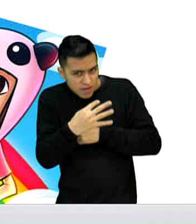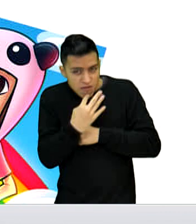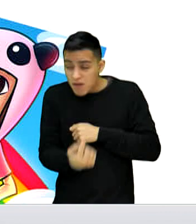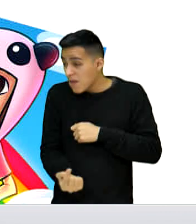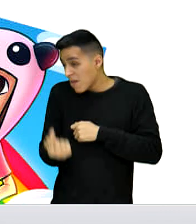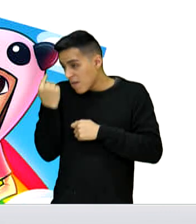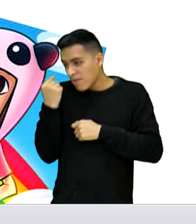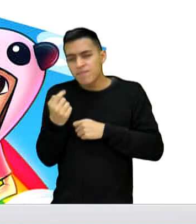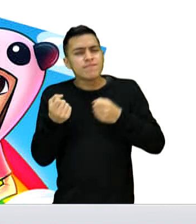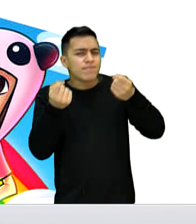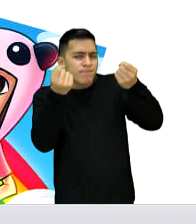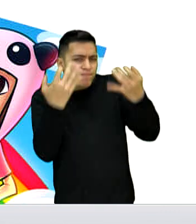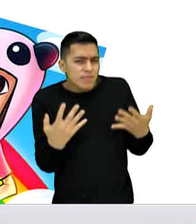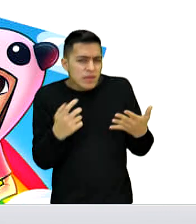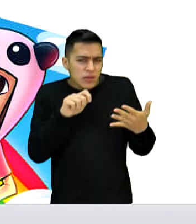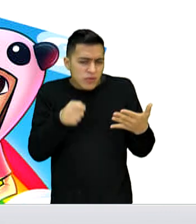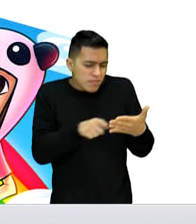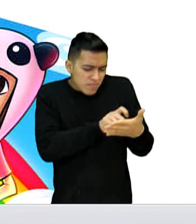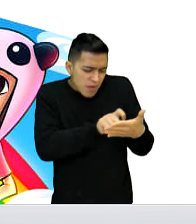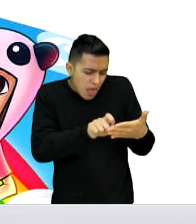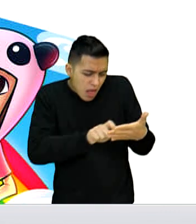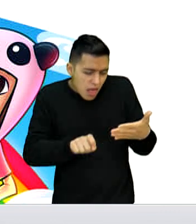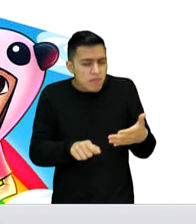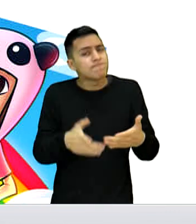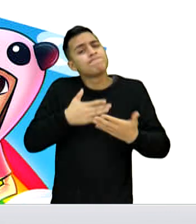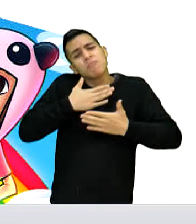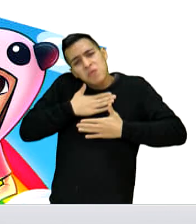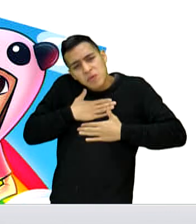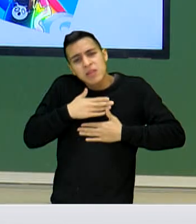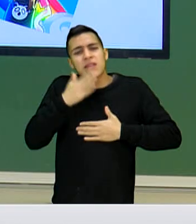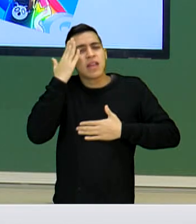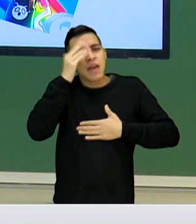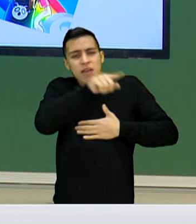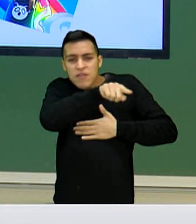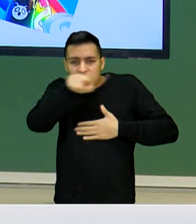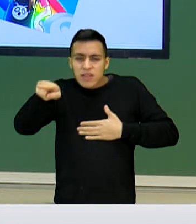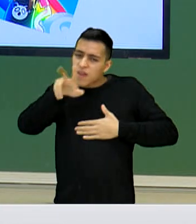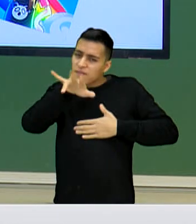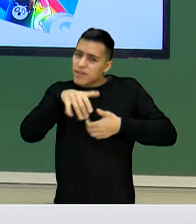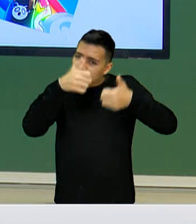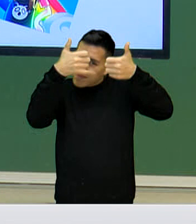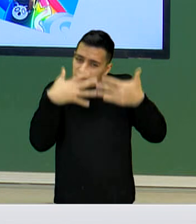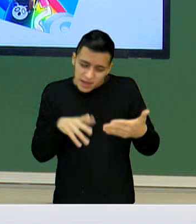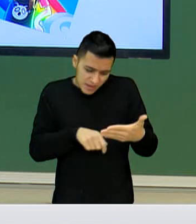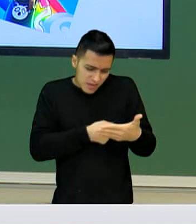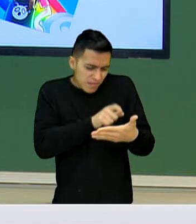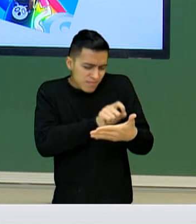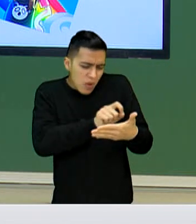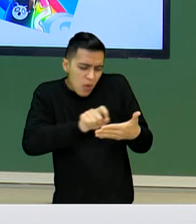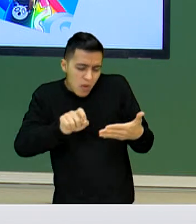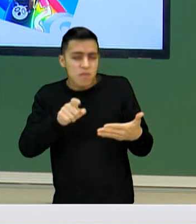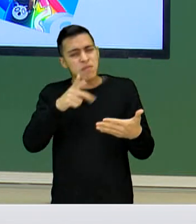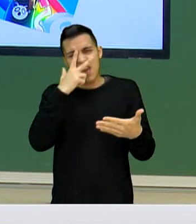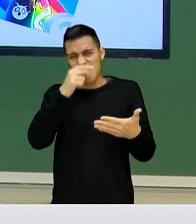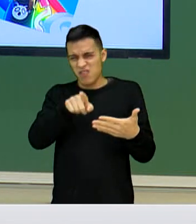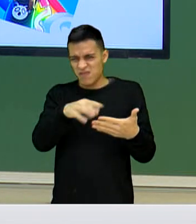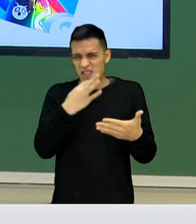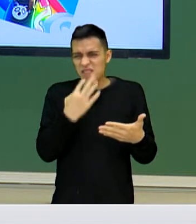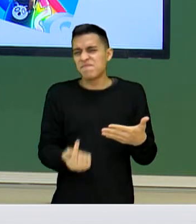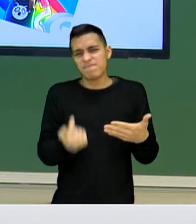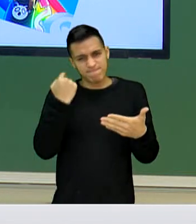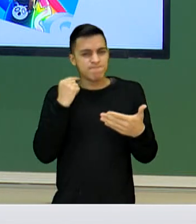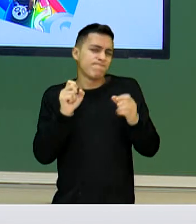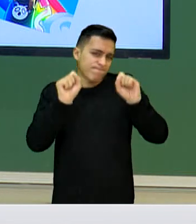conhece? Fale um pouco sobre eles. Eu gostaria muito de saber o que você vai falar sobre eles, né? Porque eu acho que você conhece,